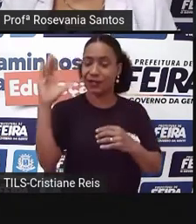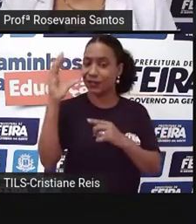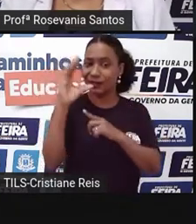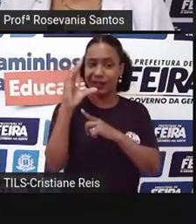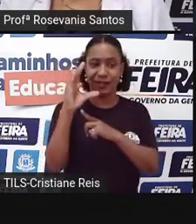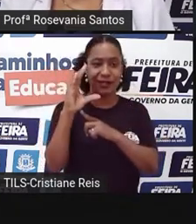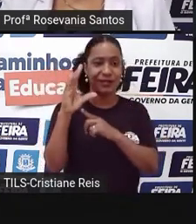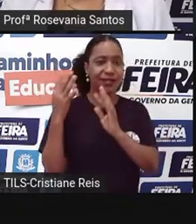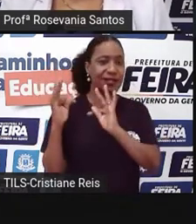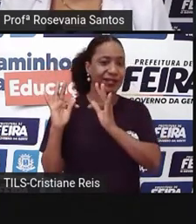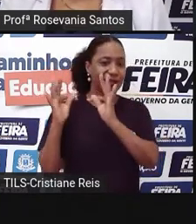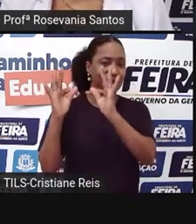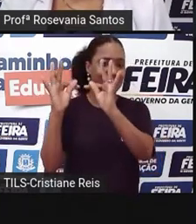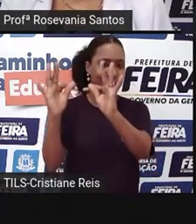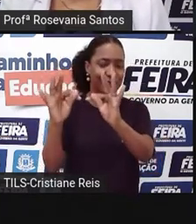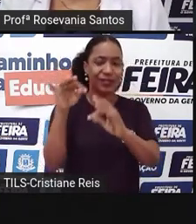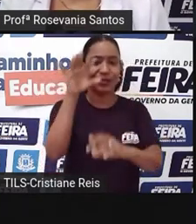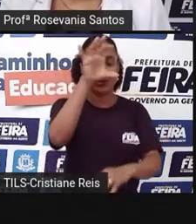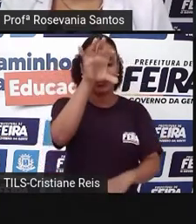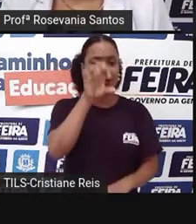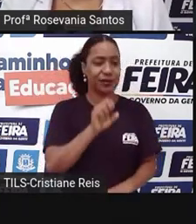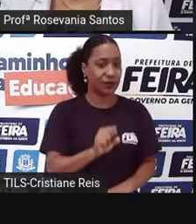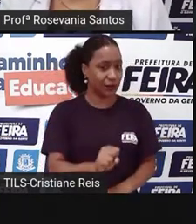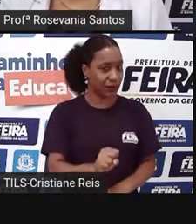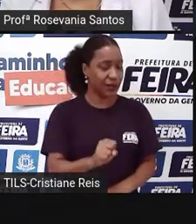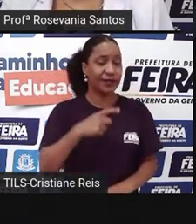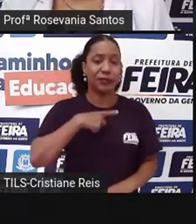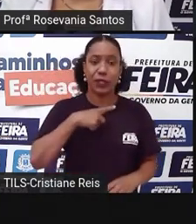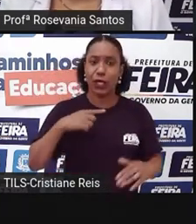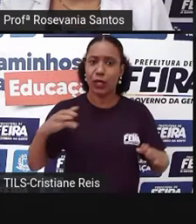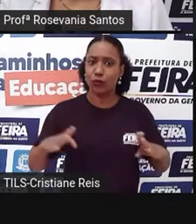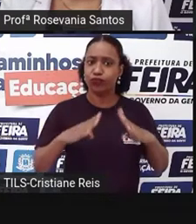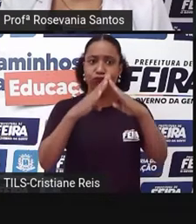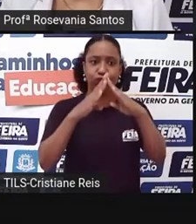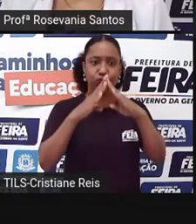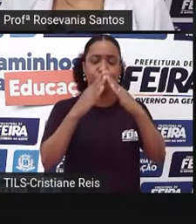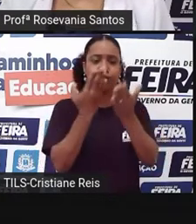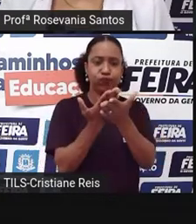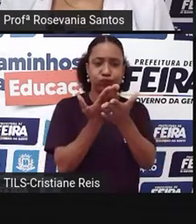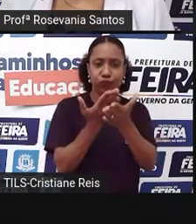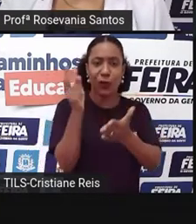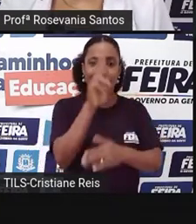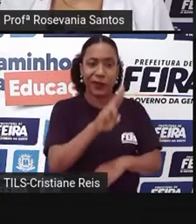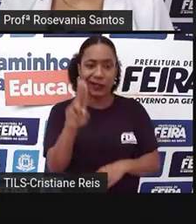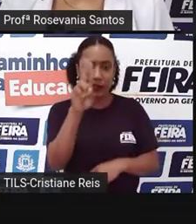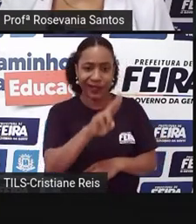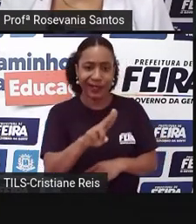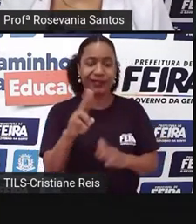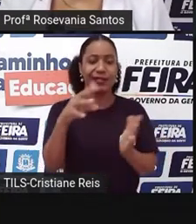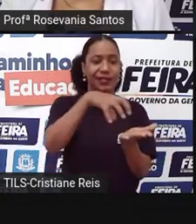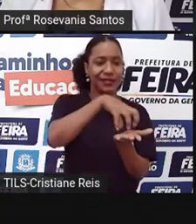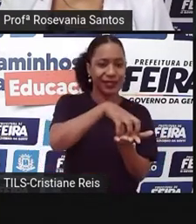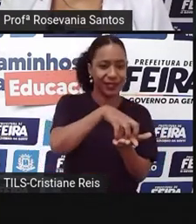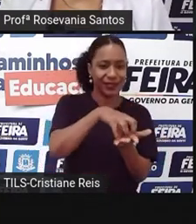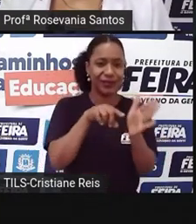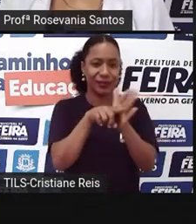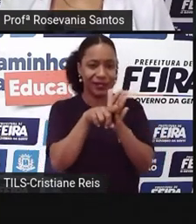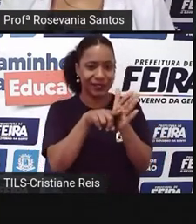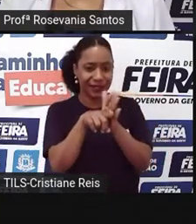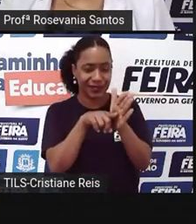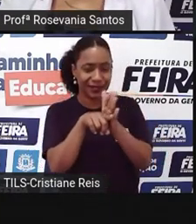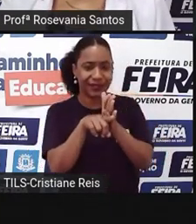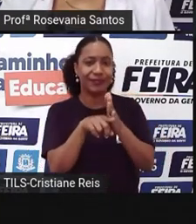região abriga boa parte, né, das melhores universidades e dos centros de pesquisas. Inclusive agora, né, nesse período da